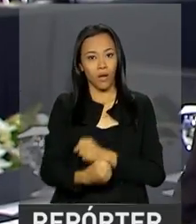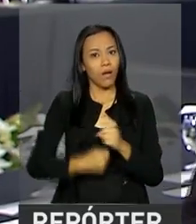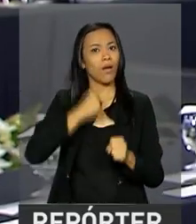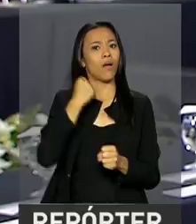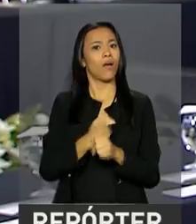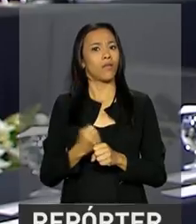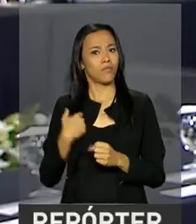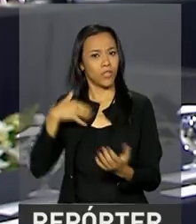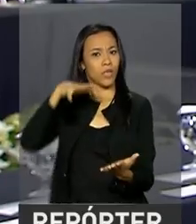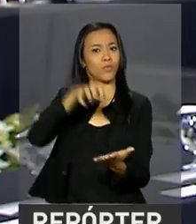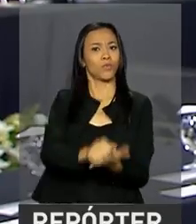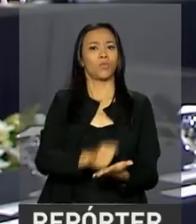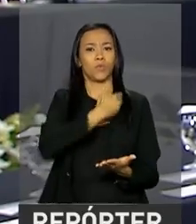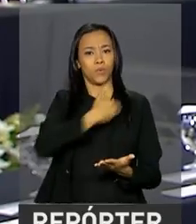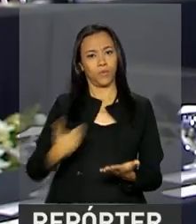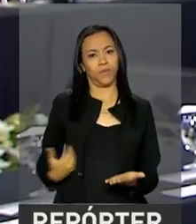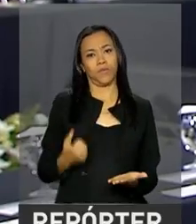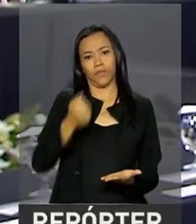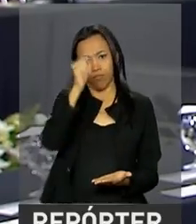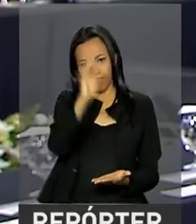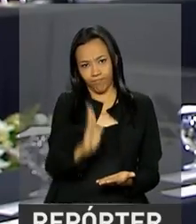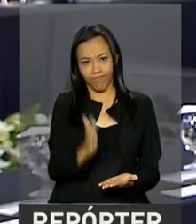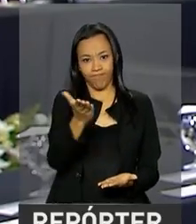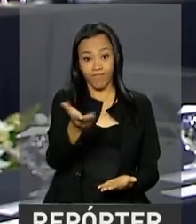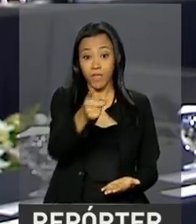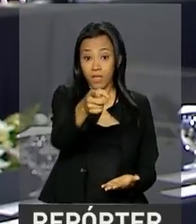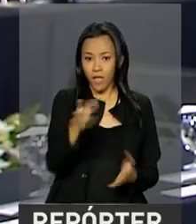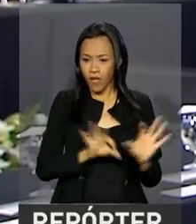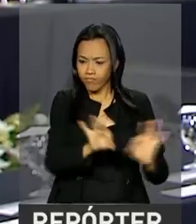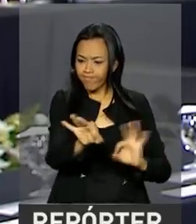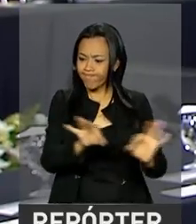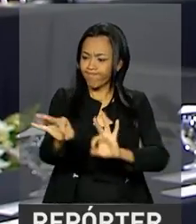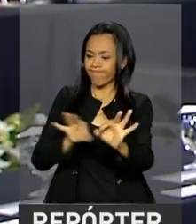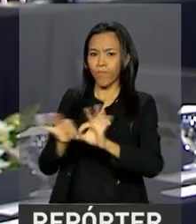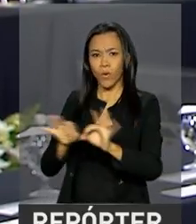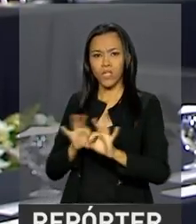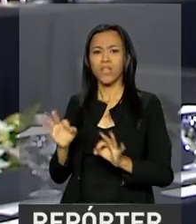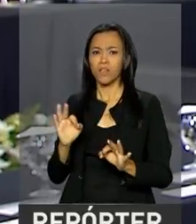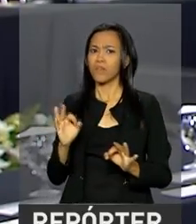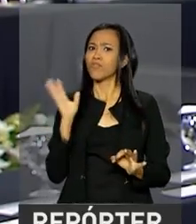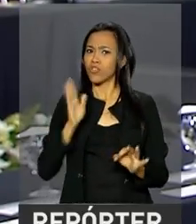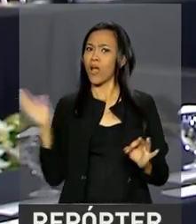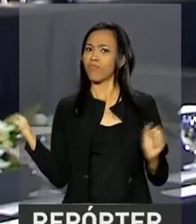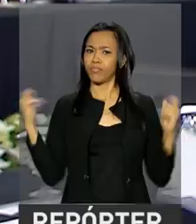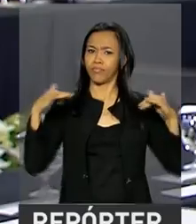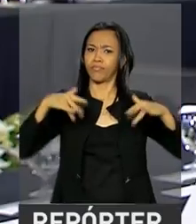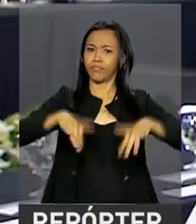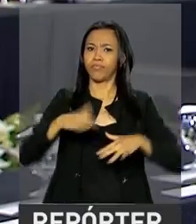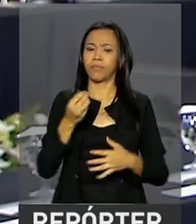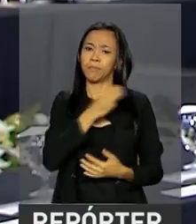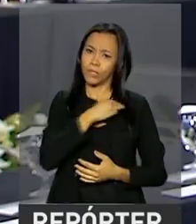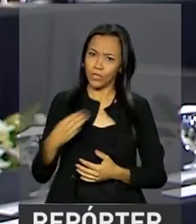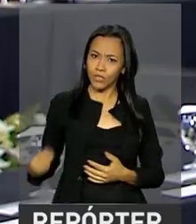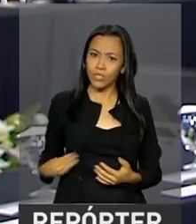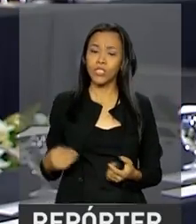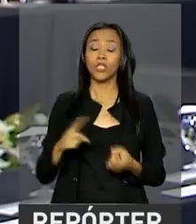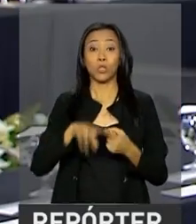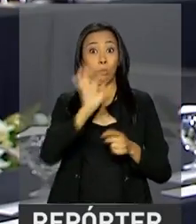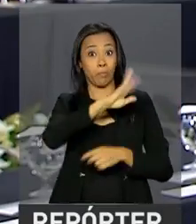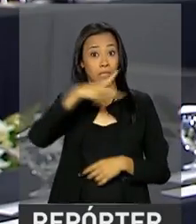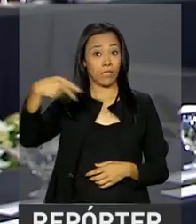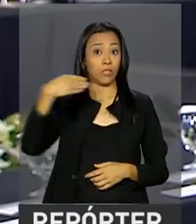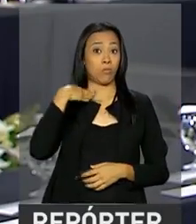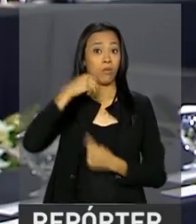aqui que já está tudo sendo finalizado, últimos ajustes, muita gente já chegou, ministros, inclusive o presidente do Banco